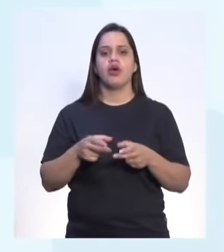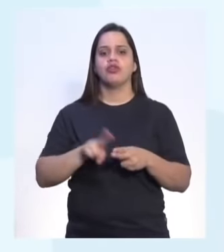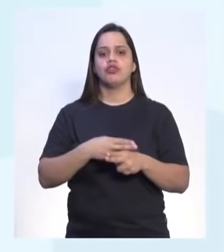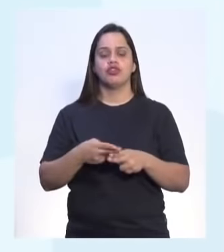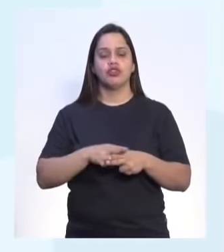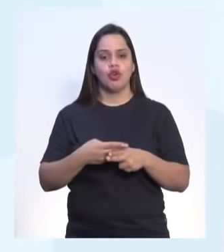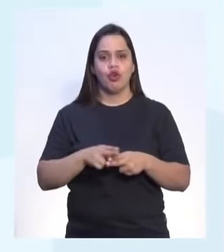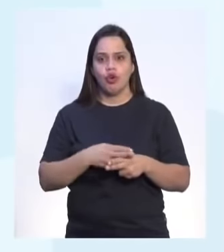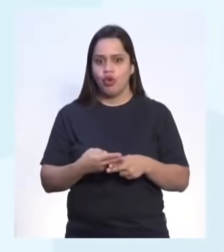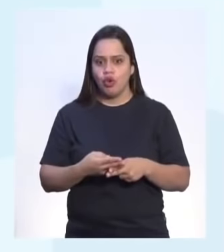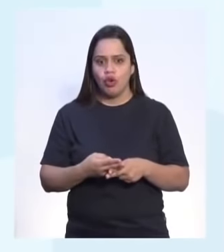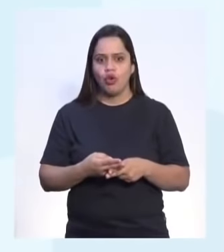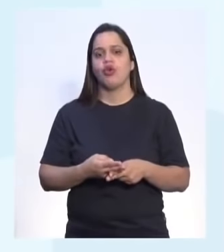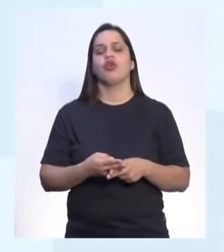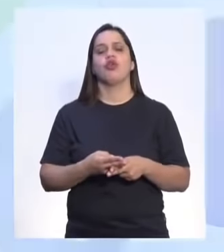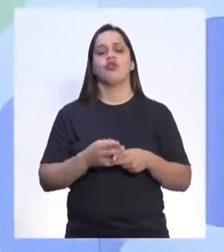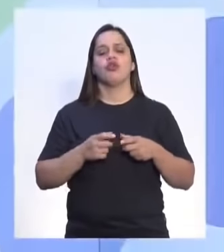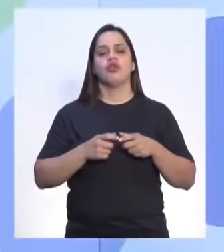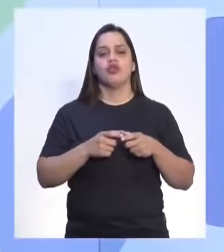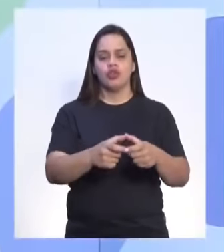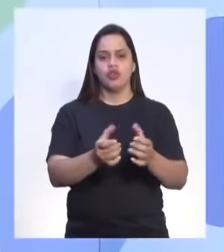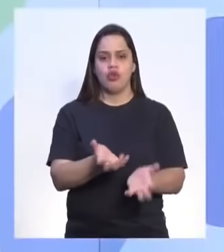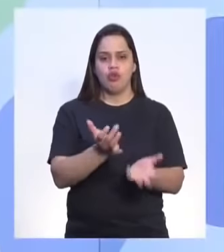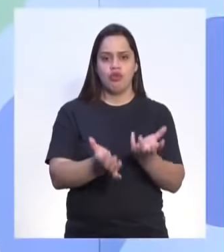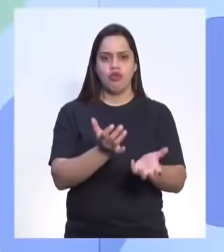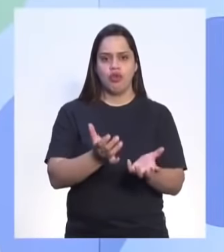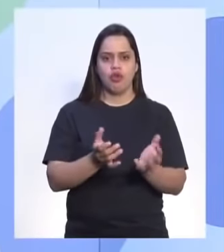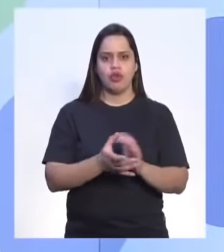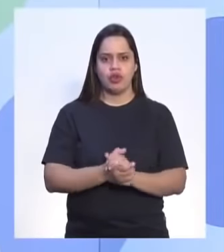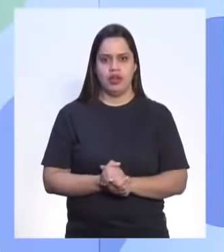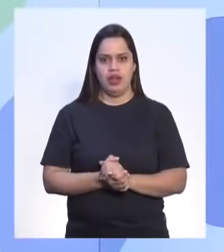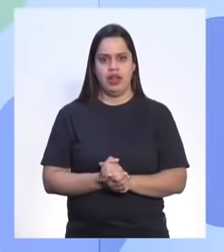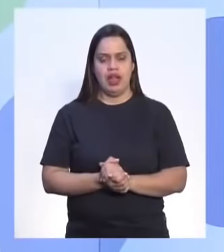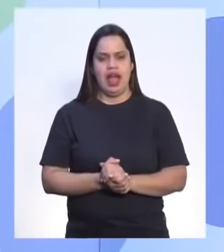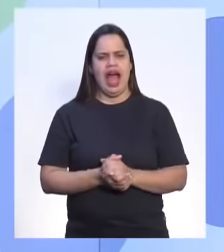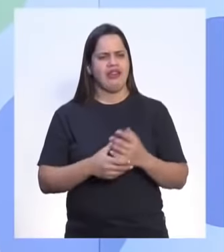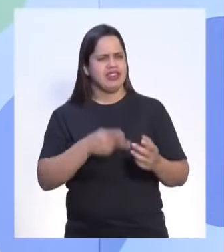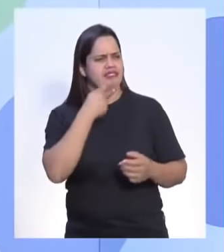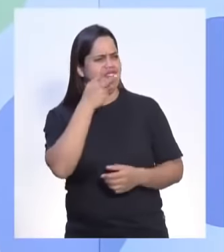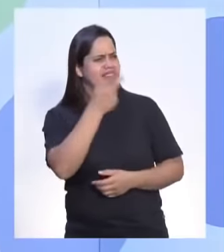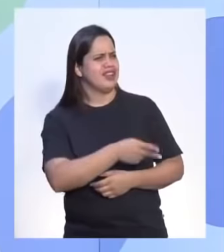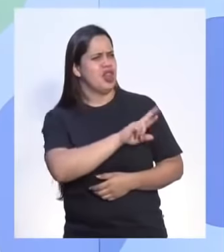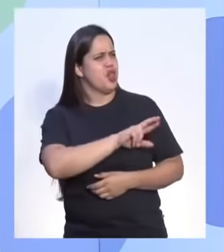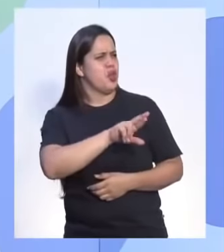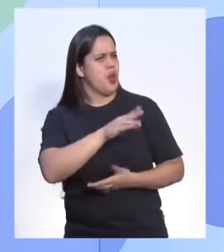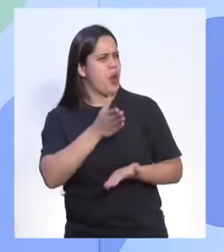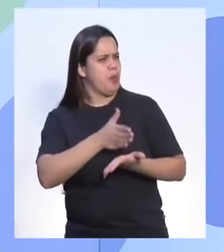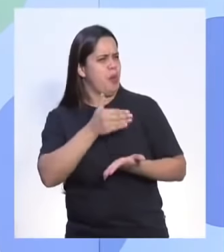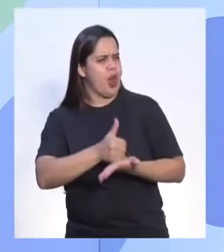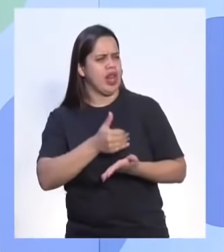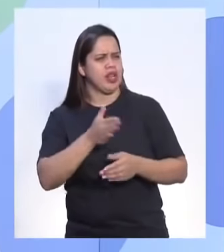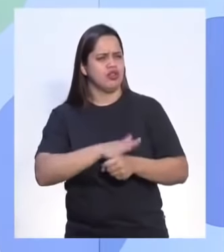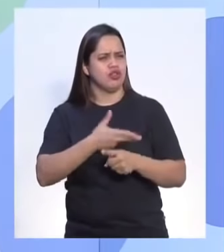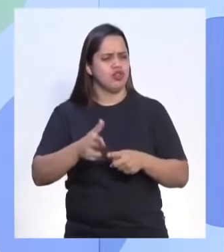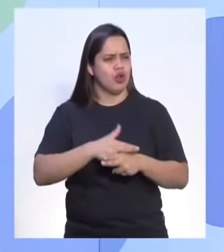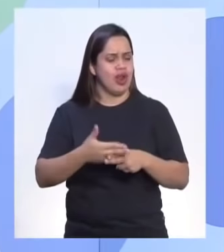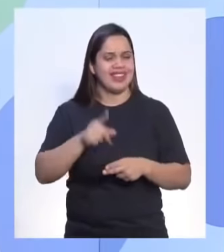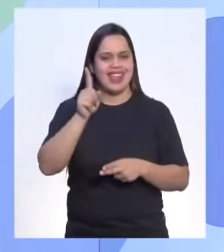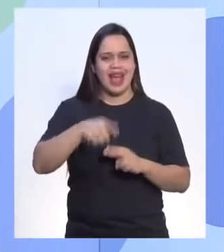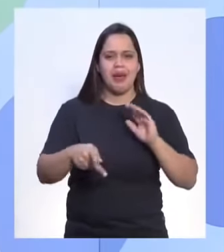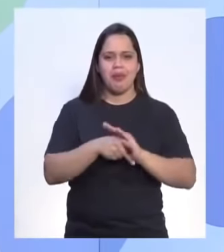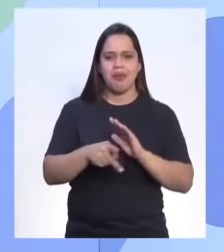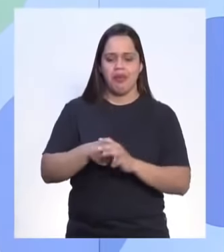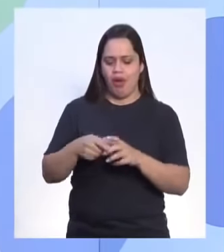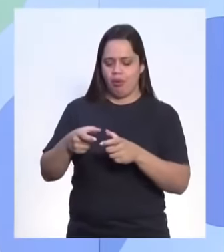no forno. Isso não é um bolinho de chocolate, Osmar. Não. Isso aí é uma rosca de chocolate ali, ó. Aquela rosca com creme